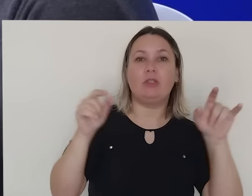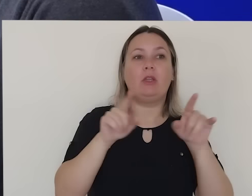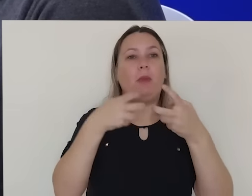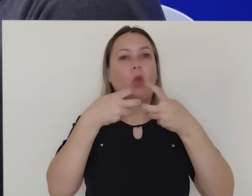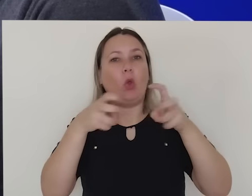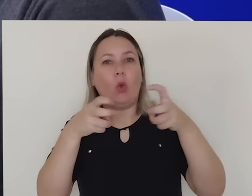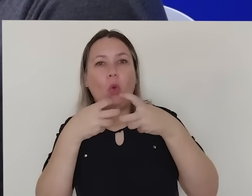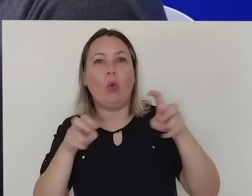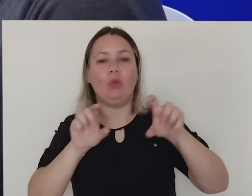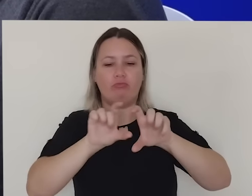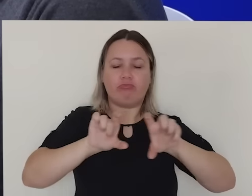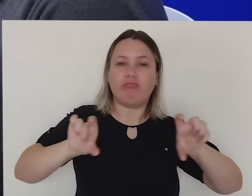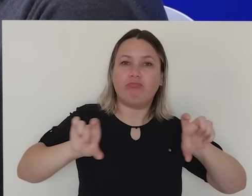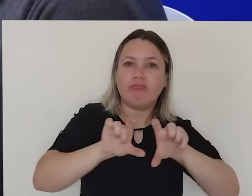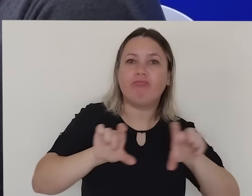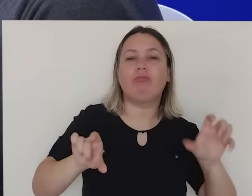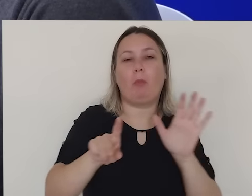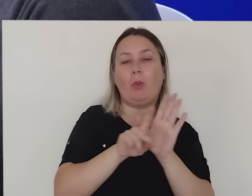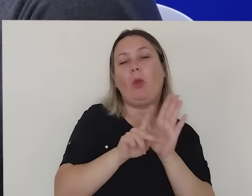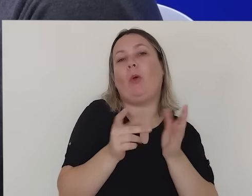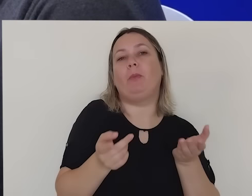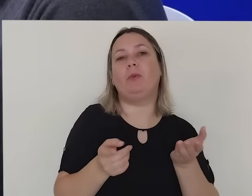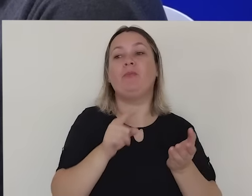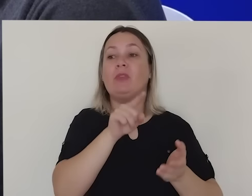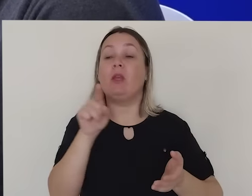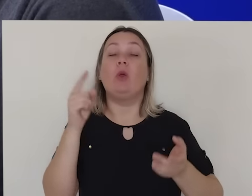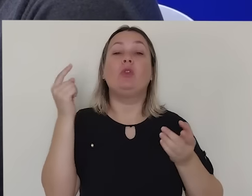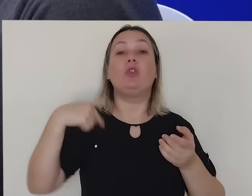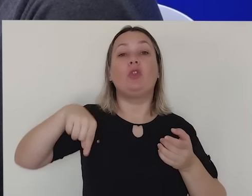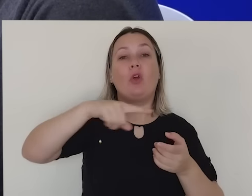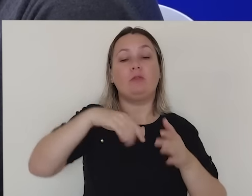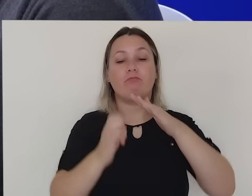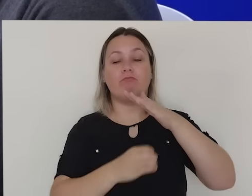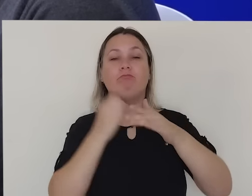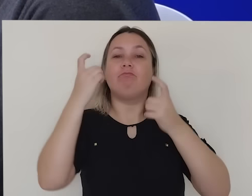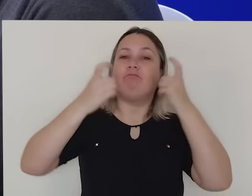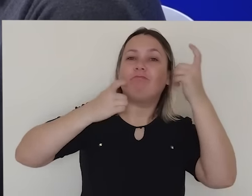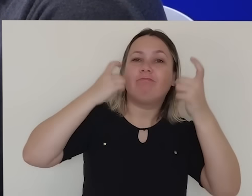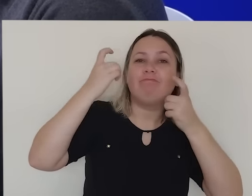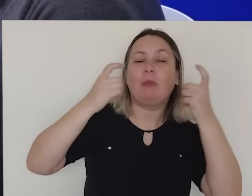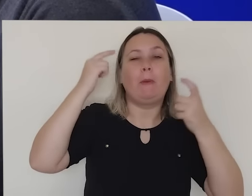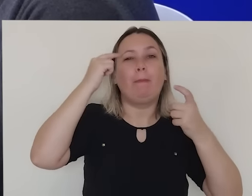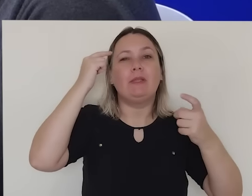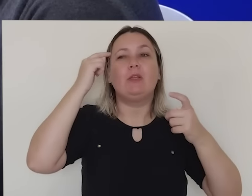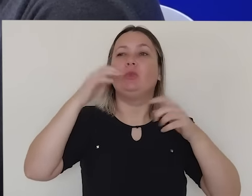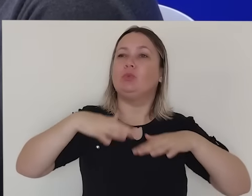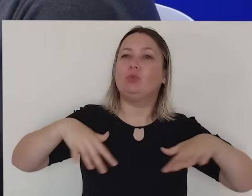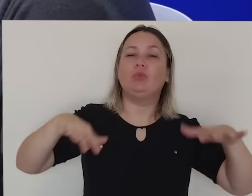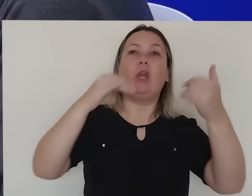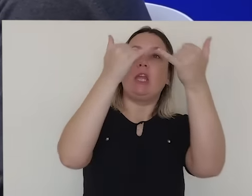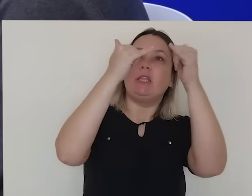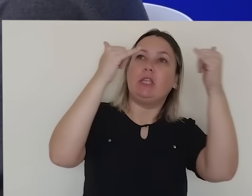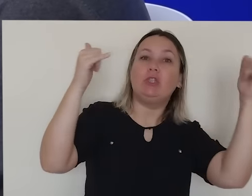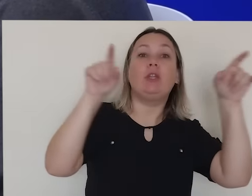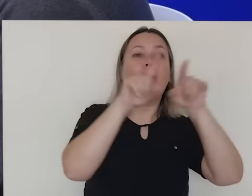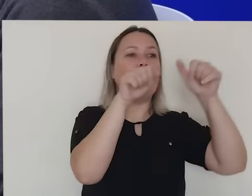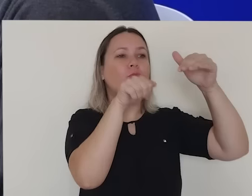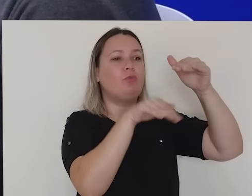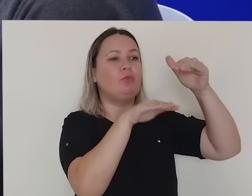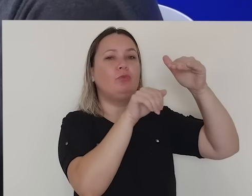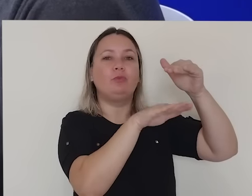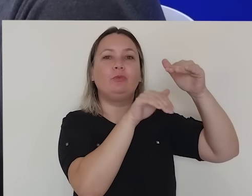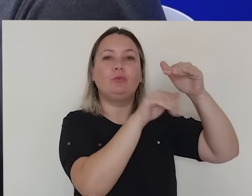e preocupada com toda a cadeia de desde a geração de energia com os painéis Solares armazenamento e modais de transporte